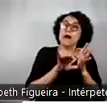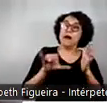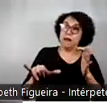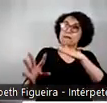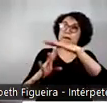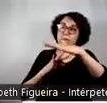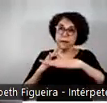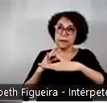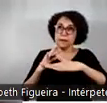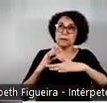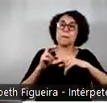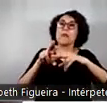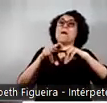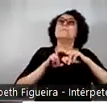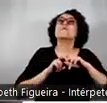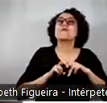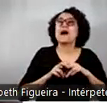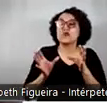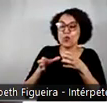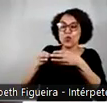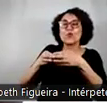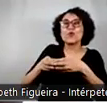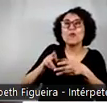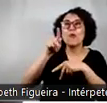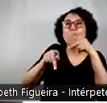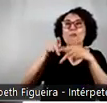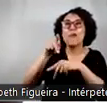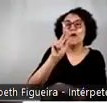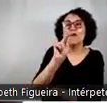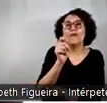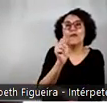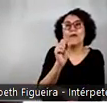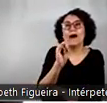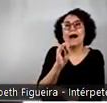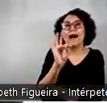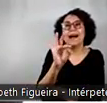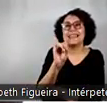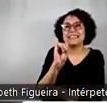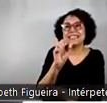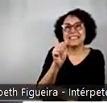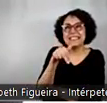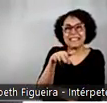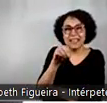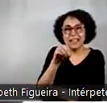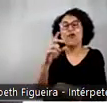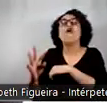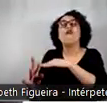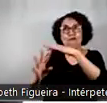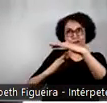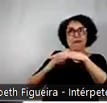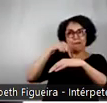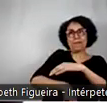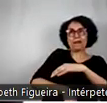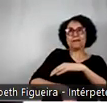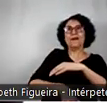essa presença massiva, né, dos haitianos, né, a partir de 2010 no Brasil, a gente começa a repensar, né, quais são